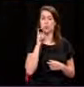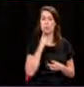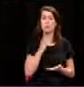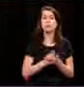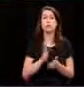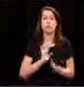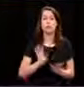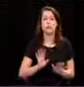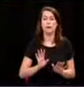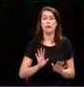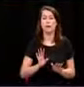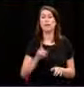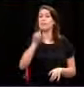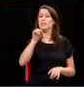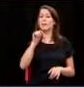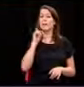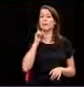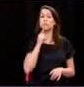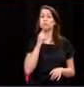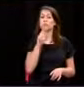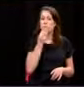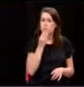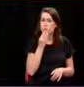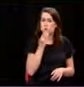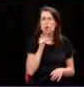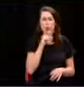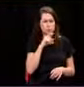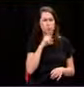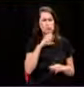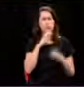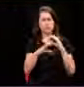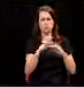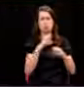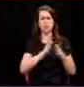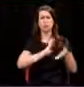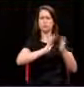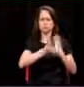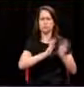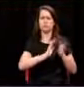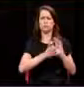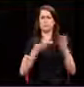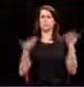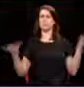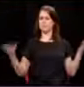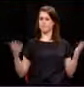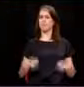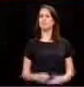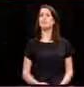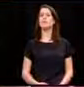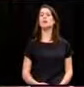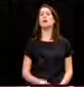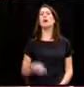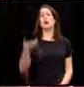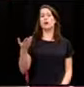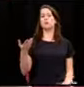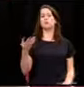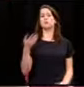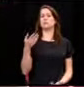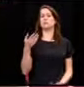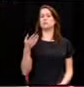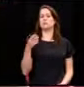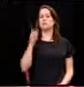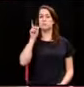também que a comunicação seja feita, não é? Via gestual. Ora bem, o nosso call center, o